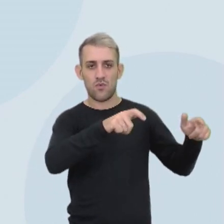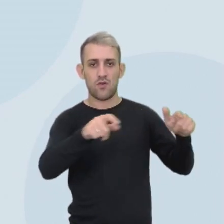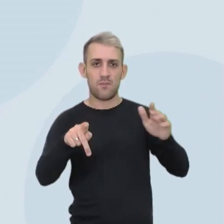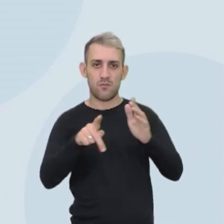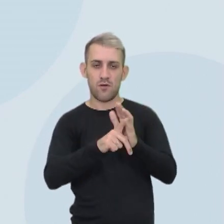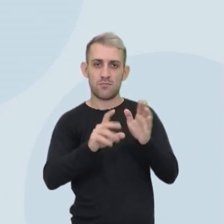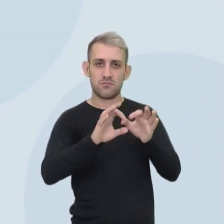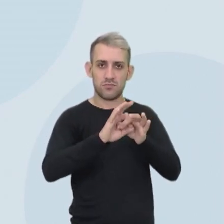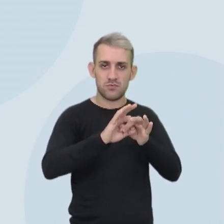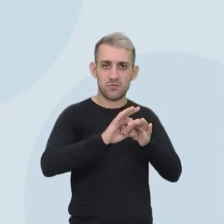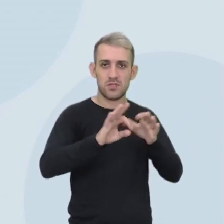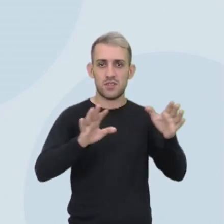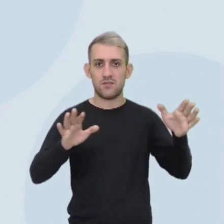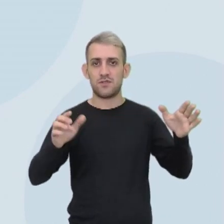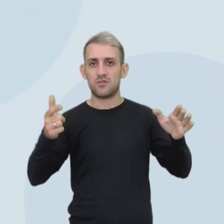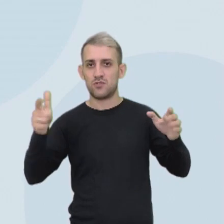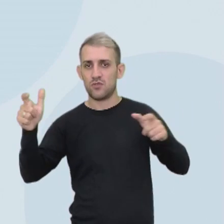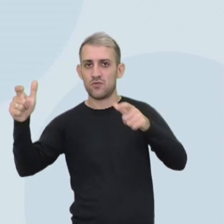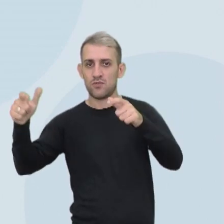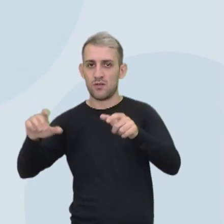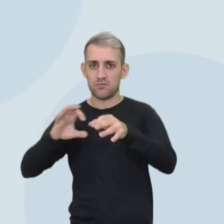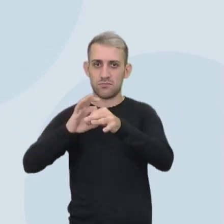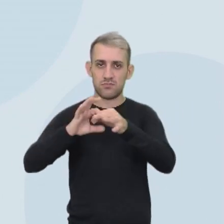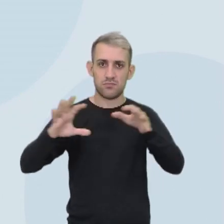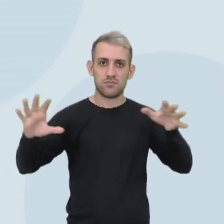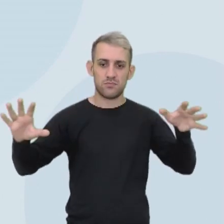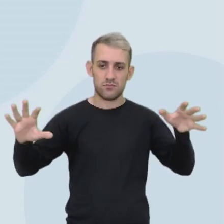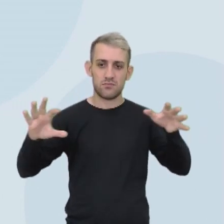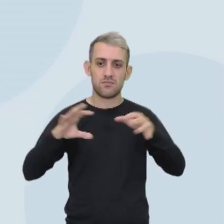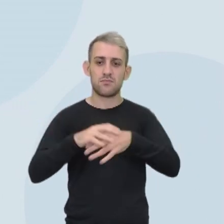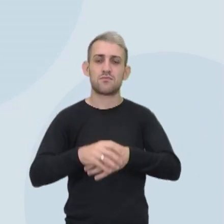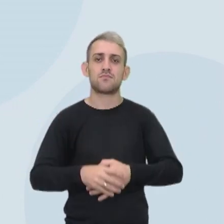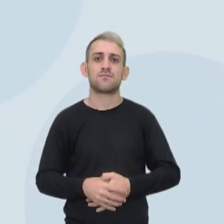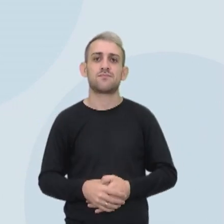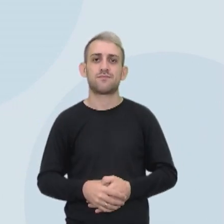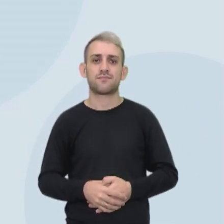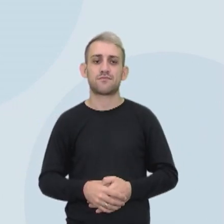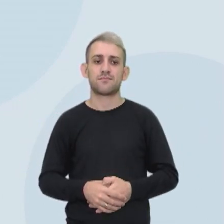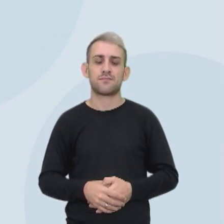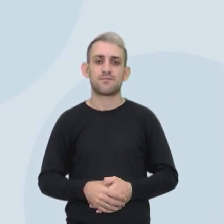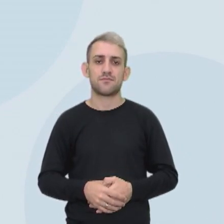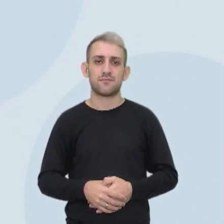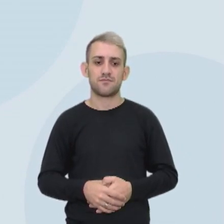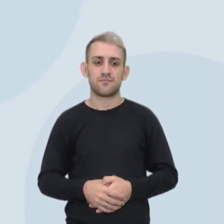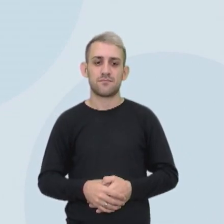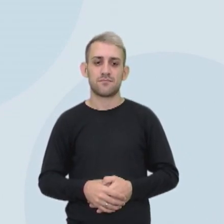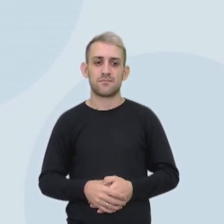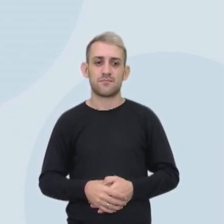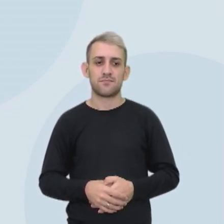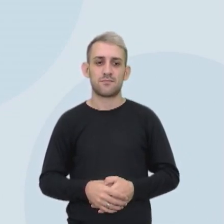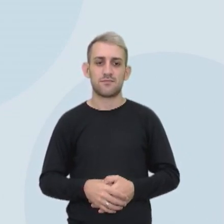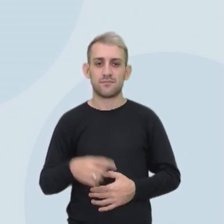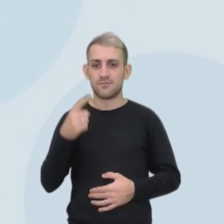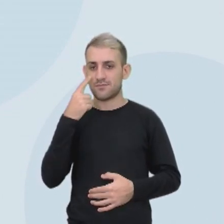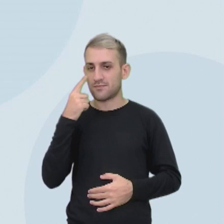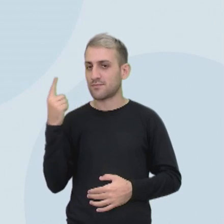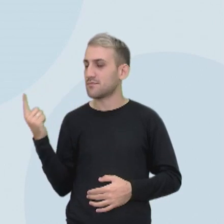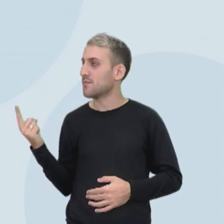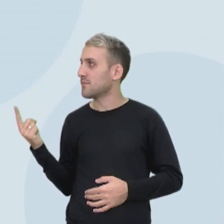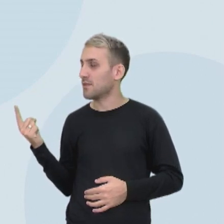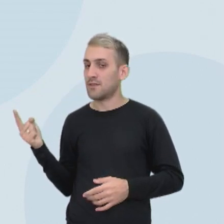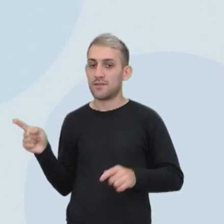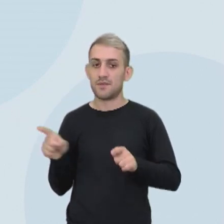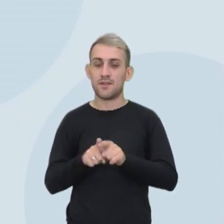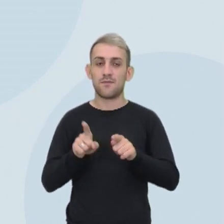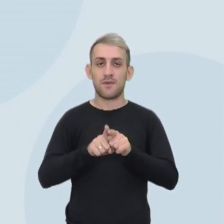em relação às metrópoles colonizadoras, tá bom? Pessoal, tá aí na tela também, é